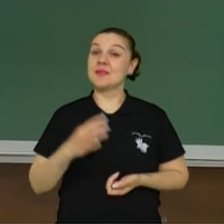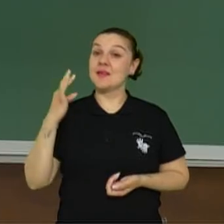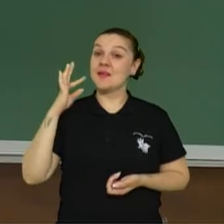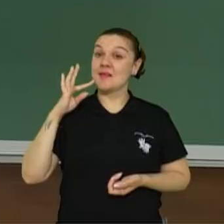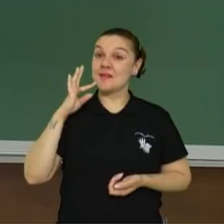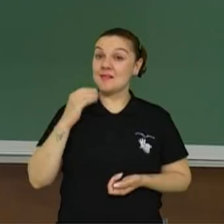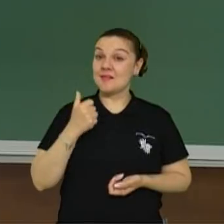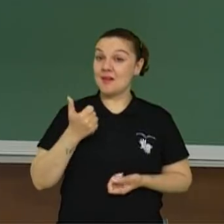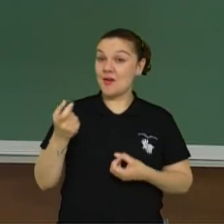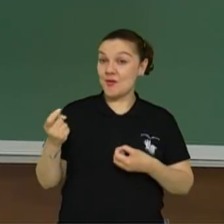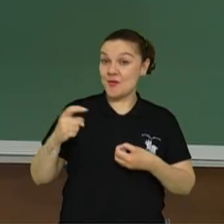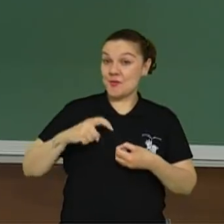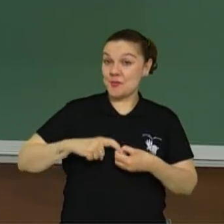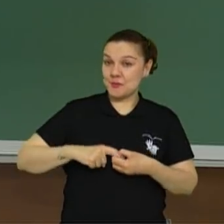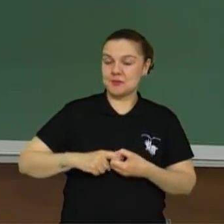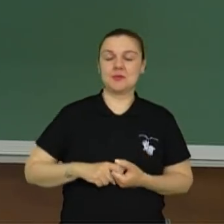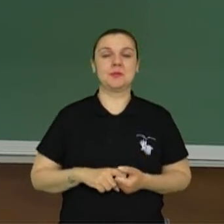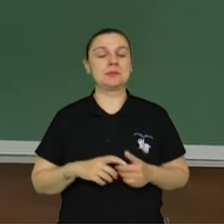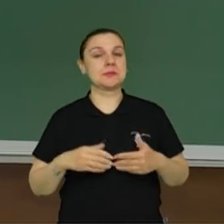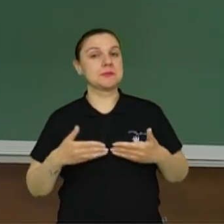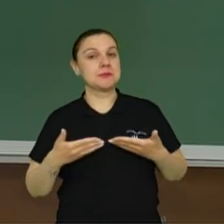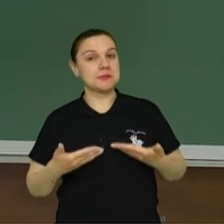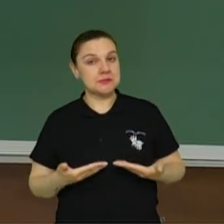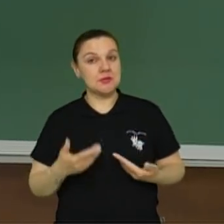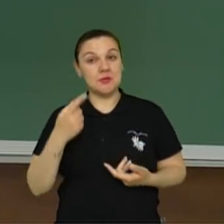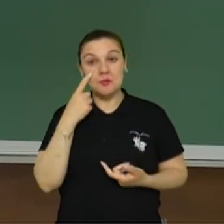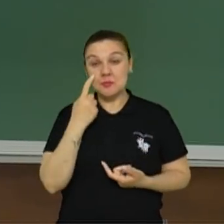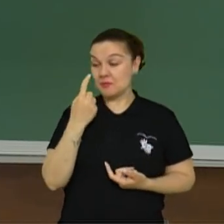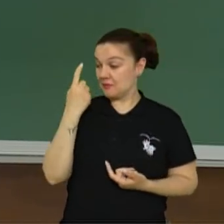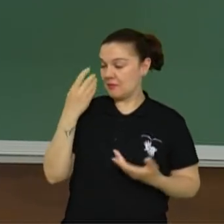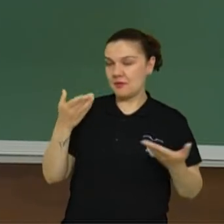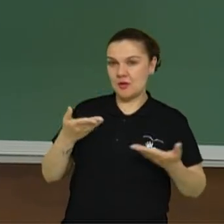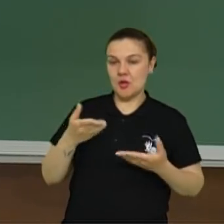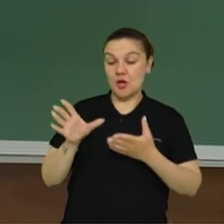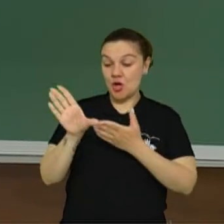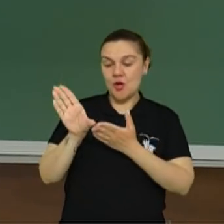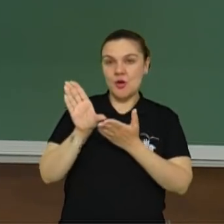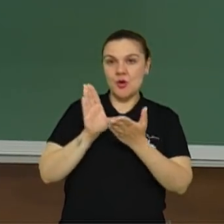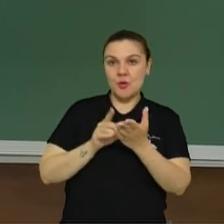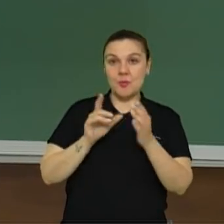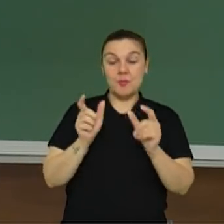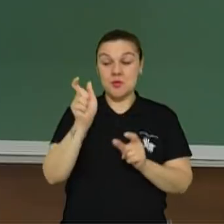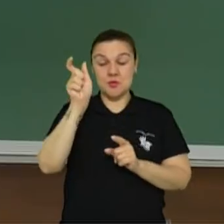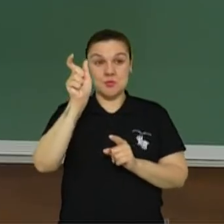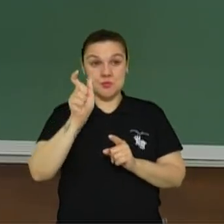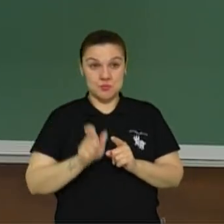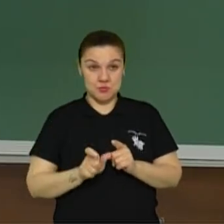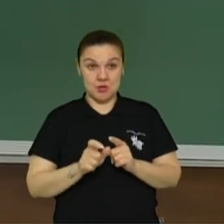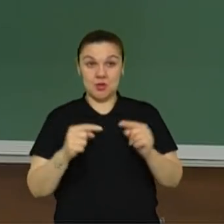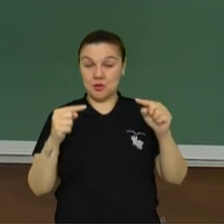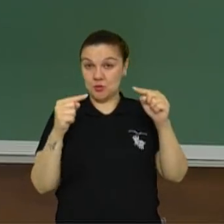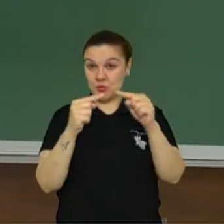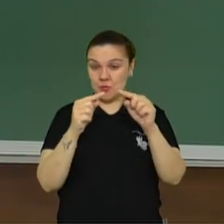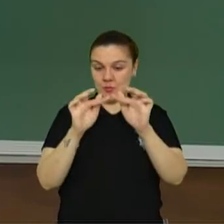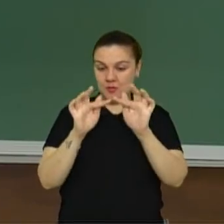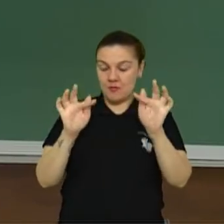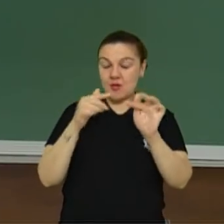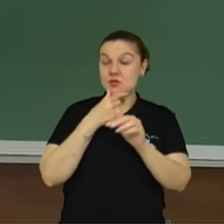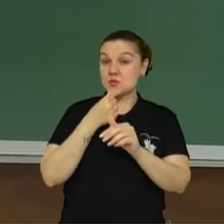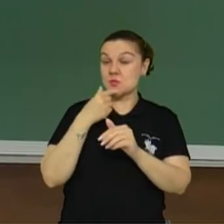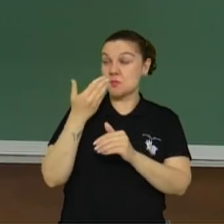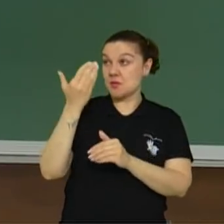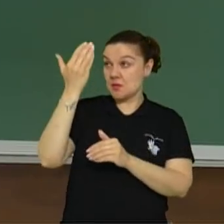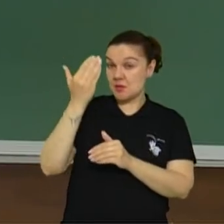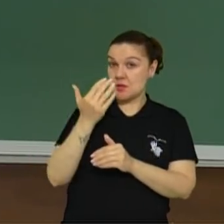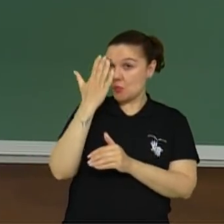Legal, pessoal, voltamos. Então, vamos ver aqui, ó. Copie, então, o sujeito correspondente à fala do